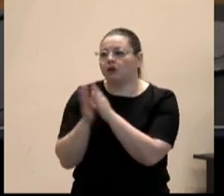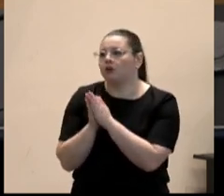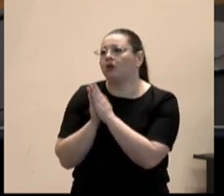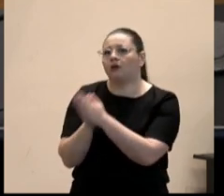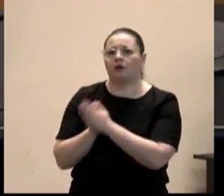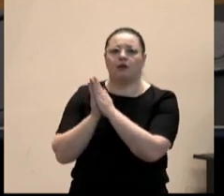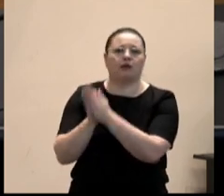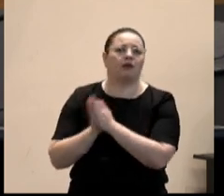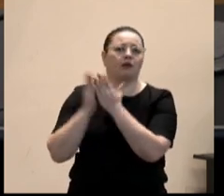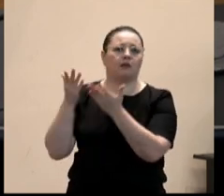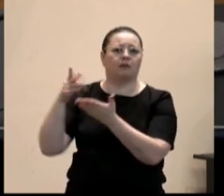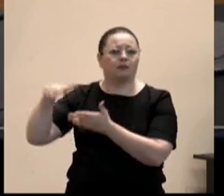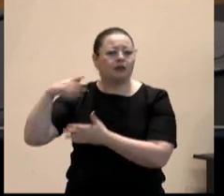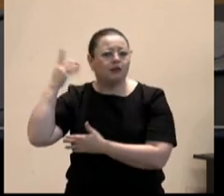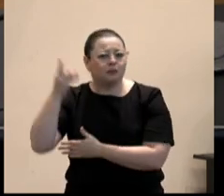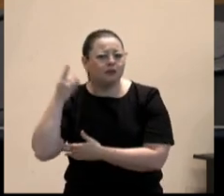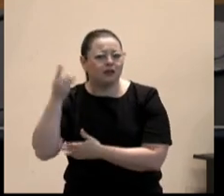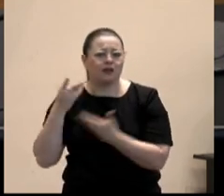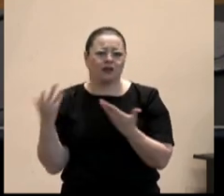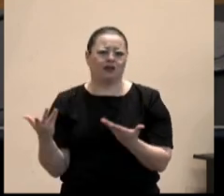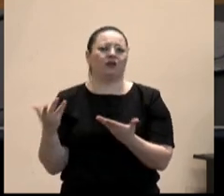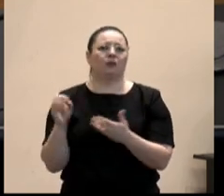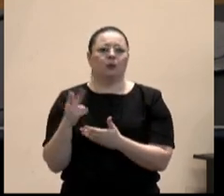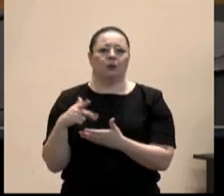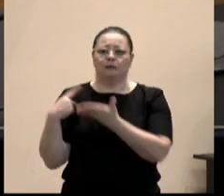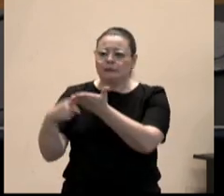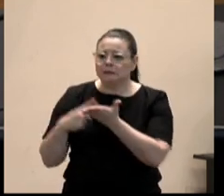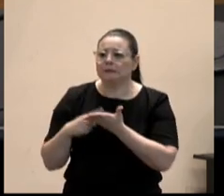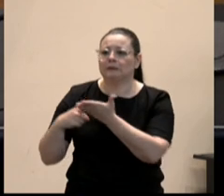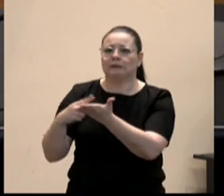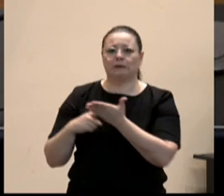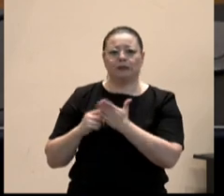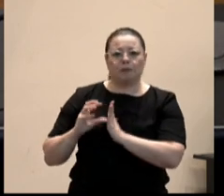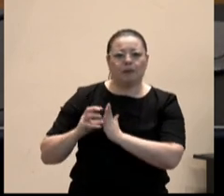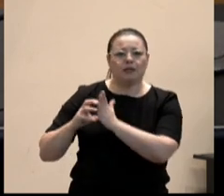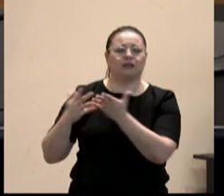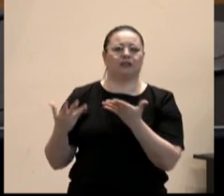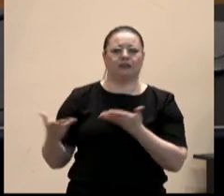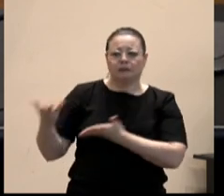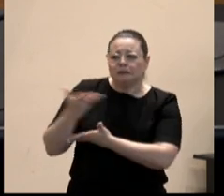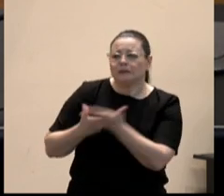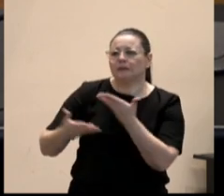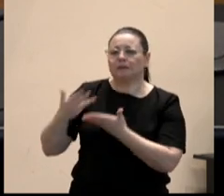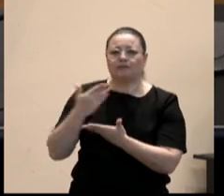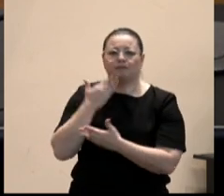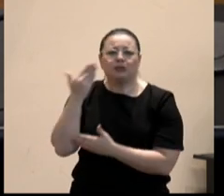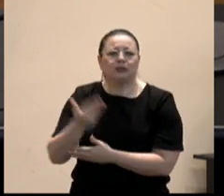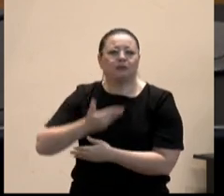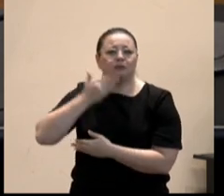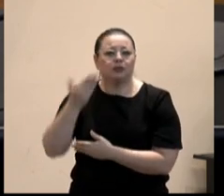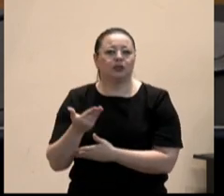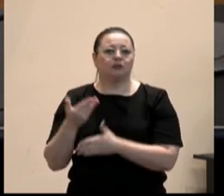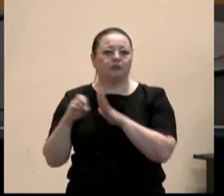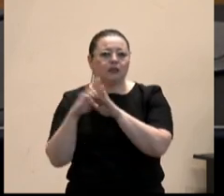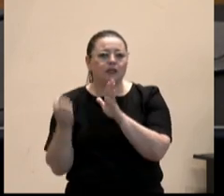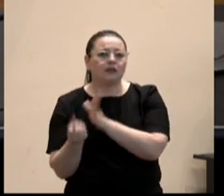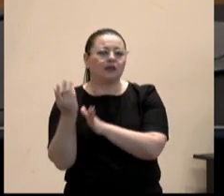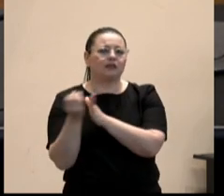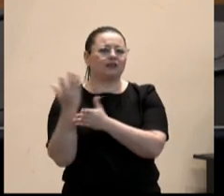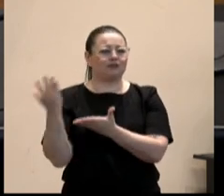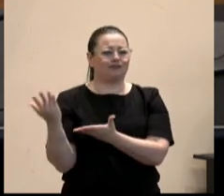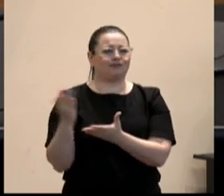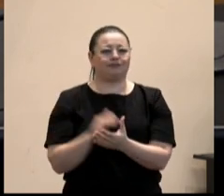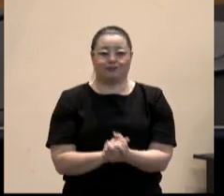deputados, implorar, fazer troca de filiação partidária para mendigar emendas. Então,